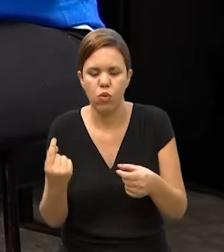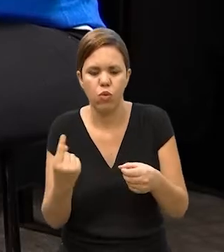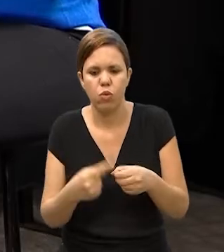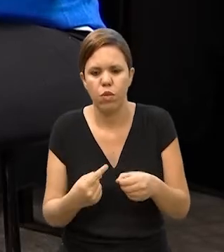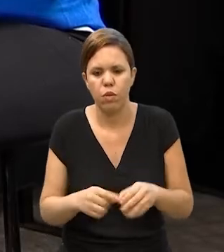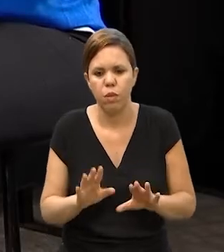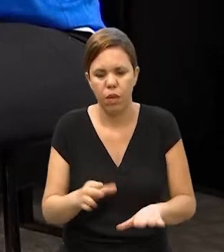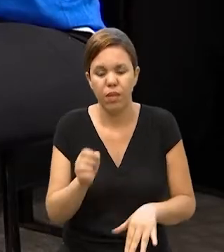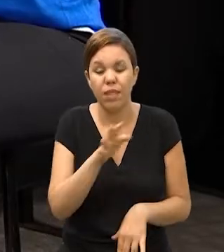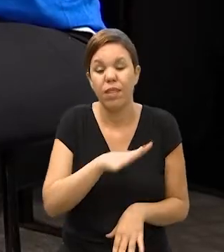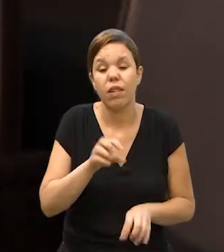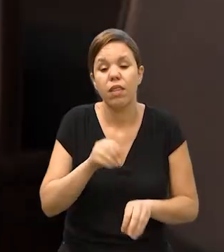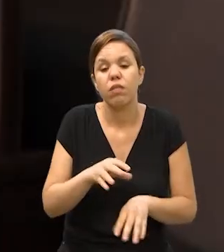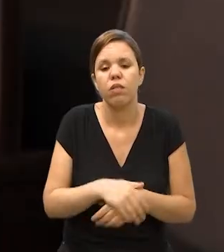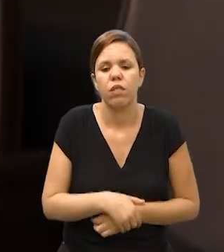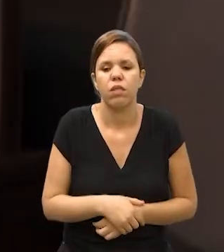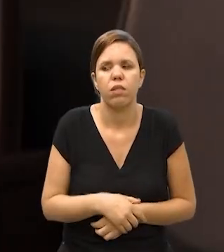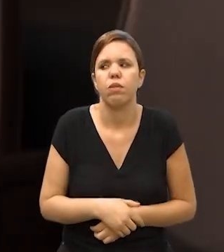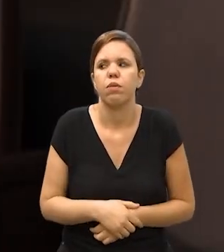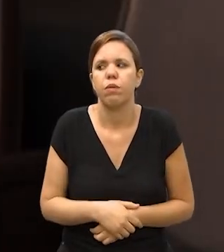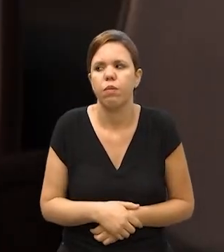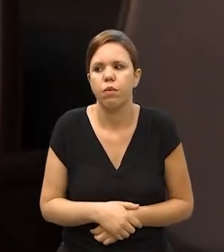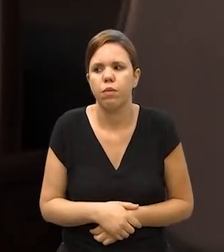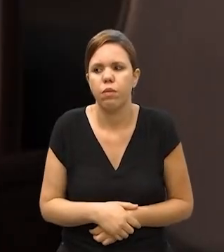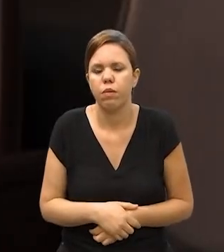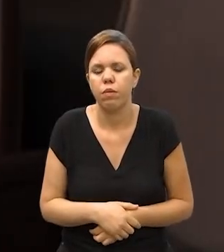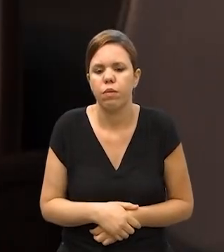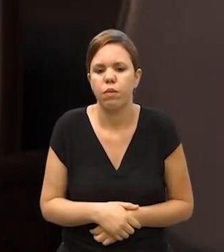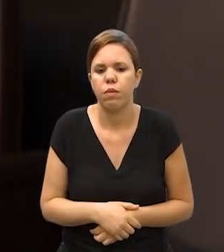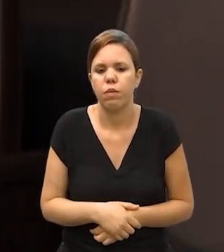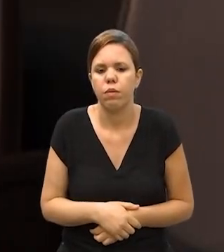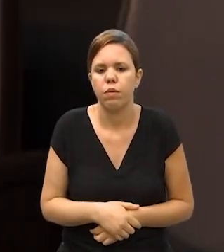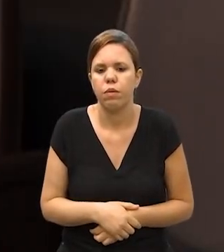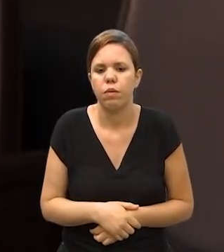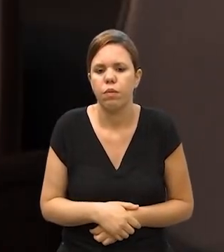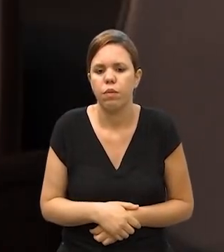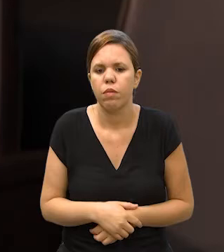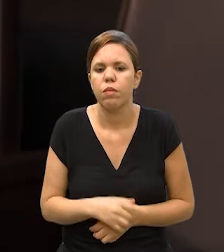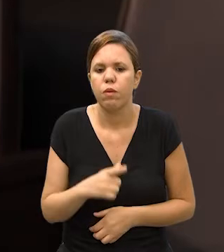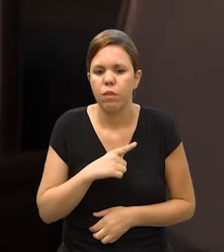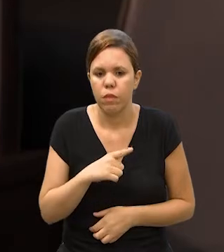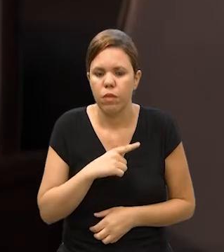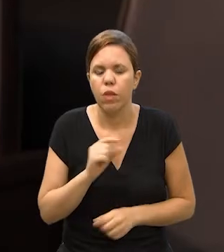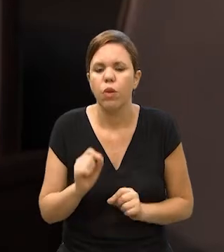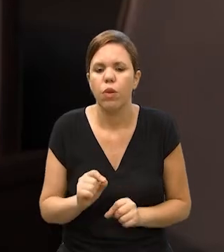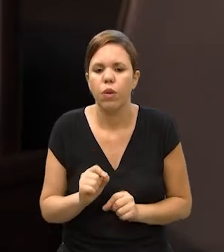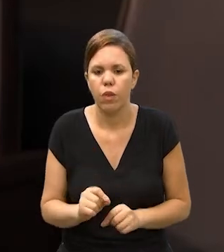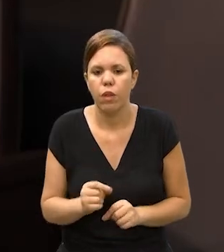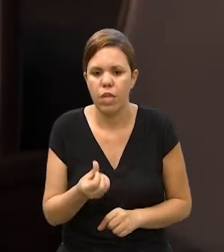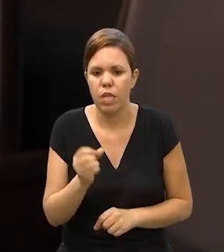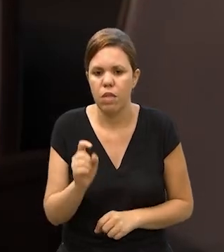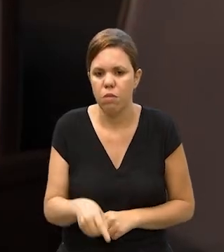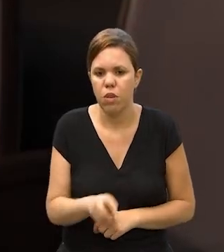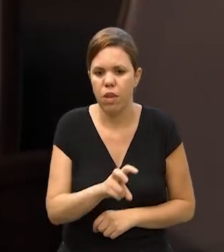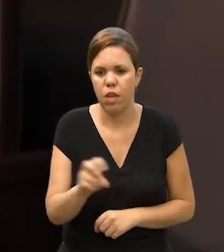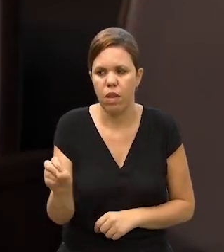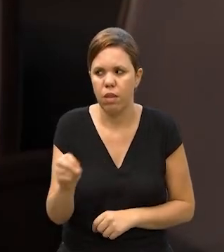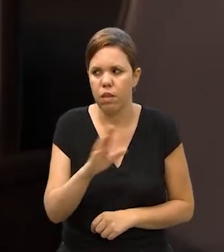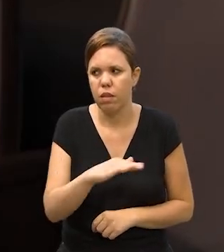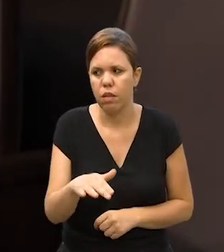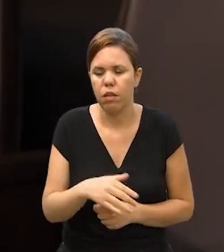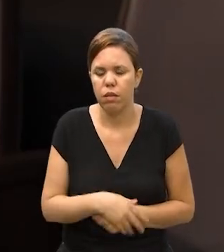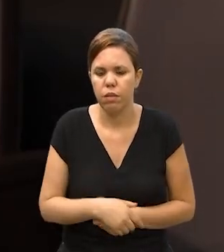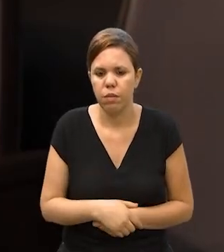da educação, vereador? A área da educação, a gente tem um déficit aí de 6.500